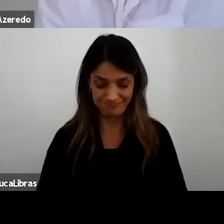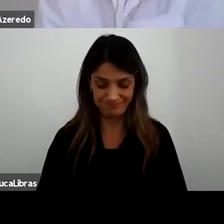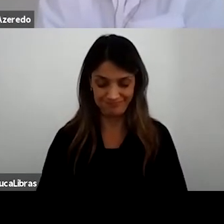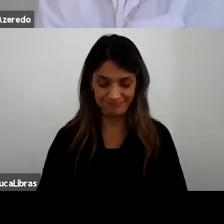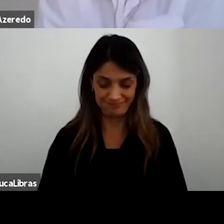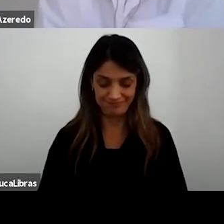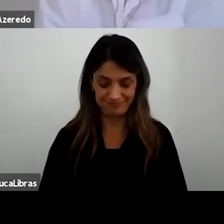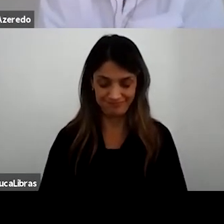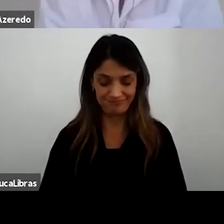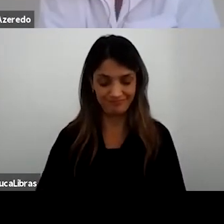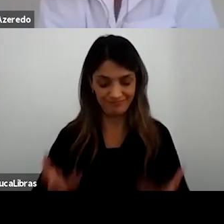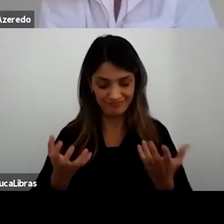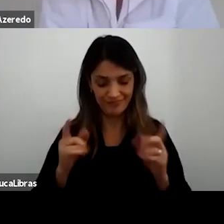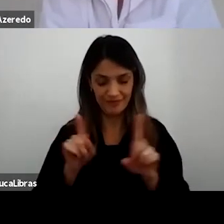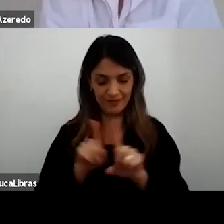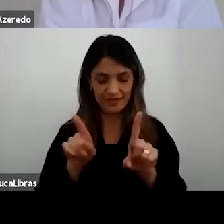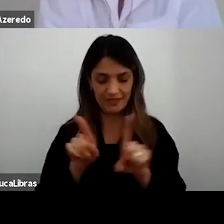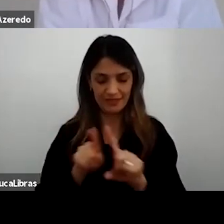Eu também queria que a gente...